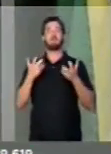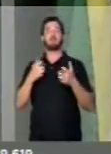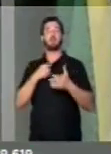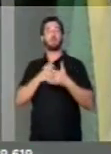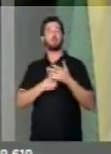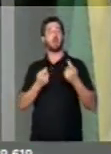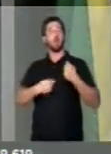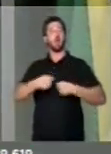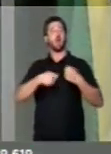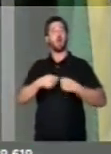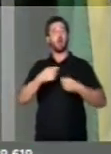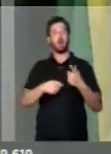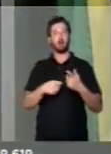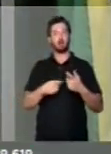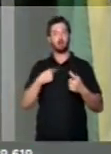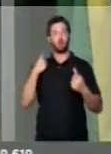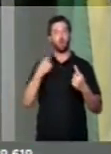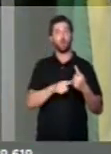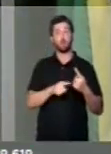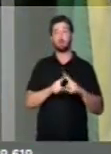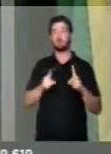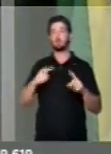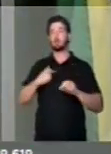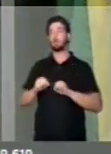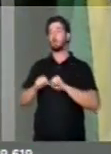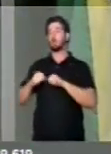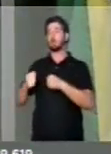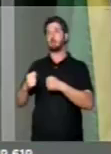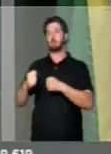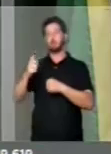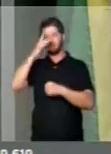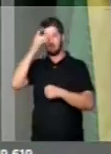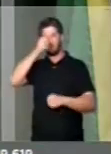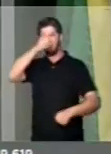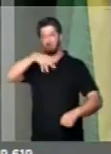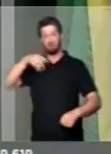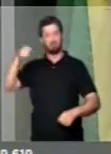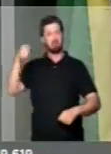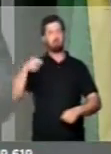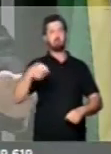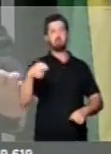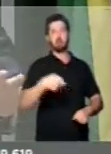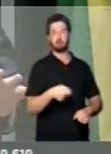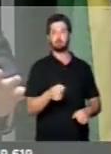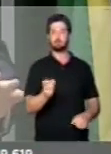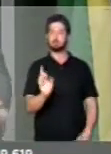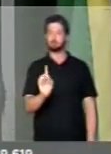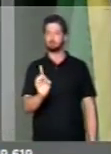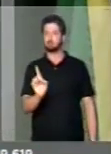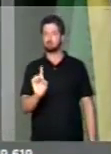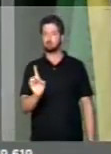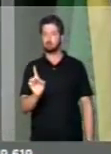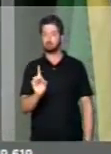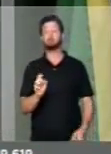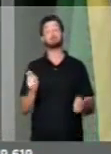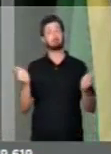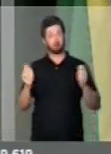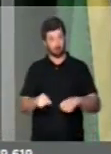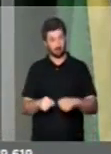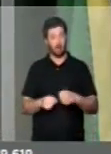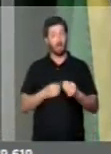a corrupção, me transformar num defensor de tiranias. Isto não. É